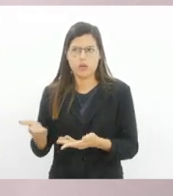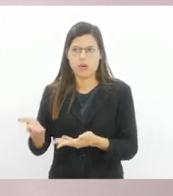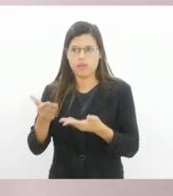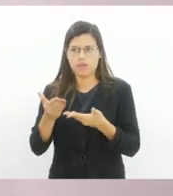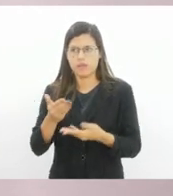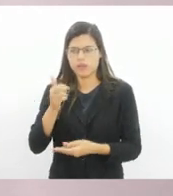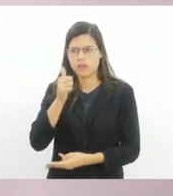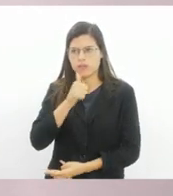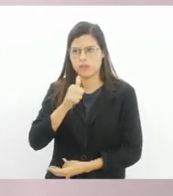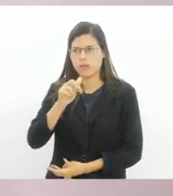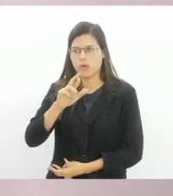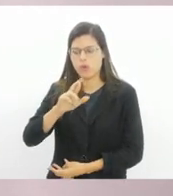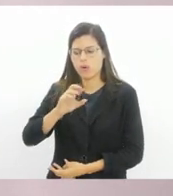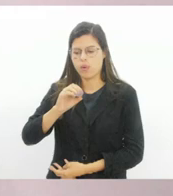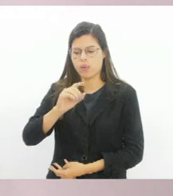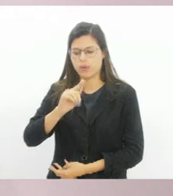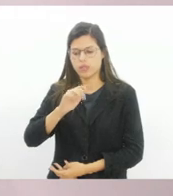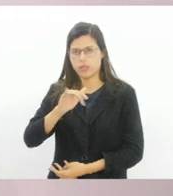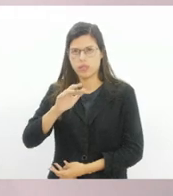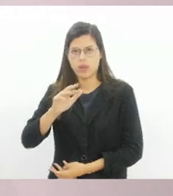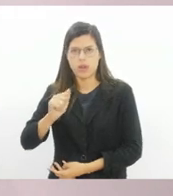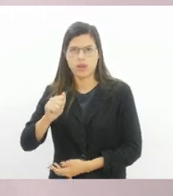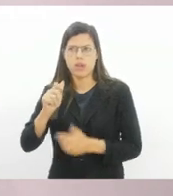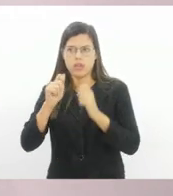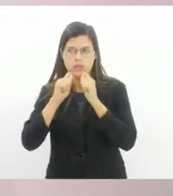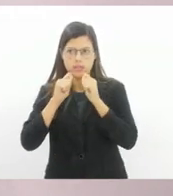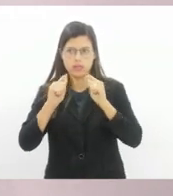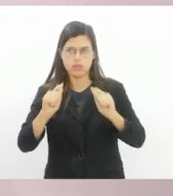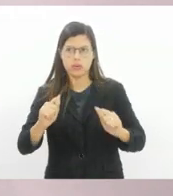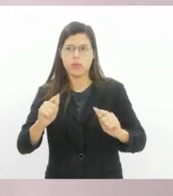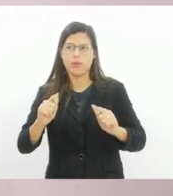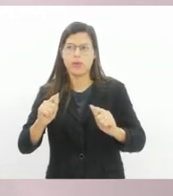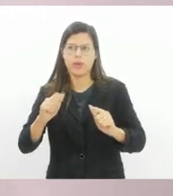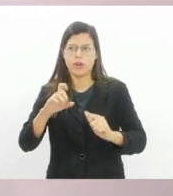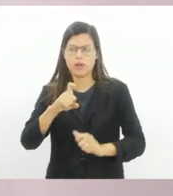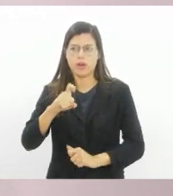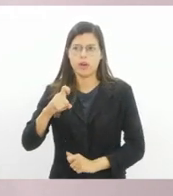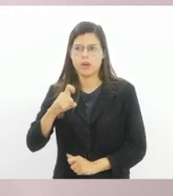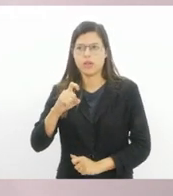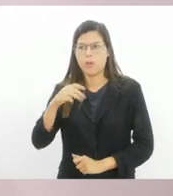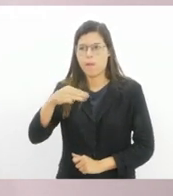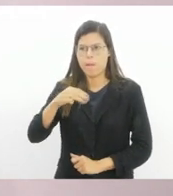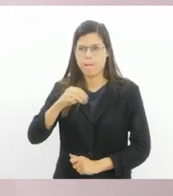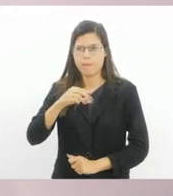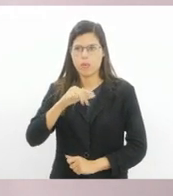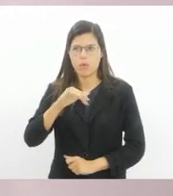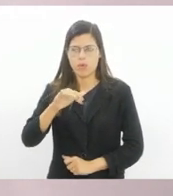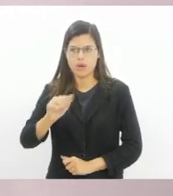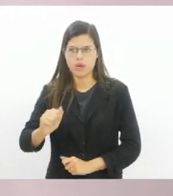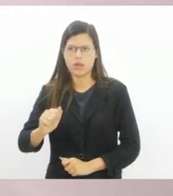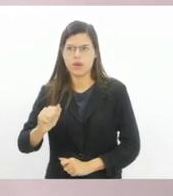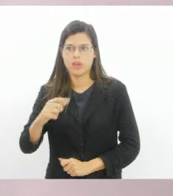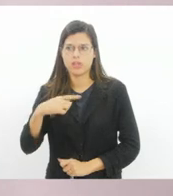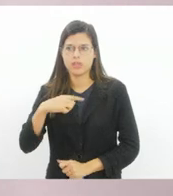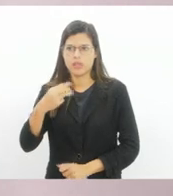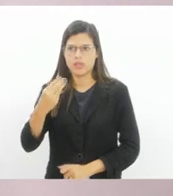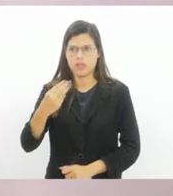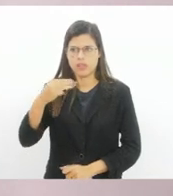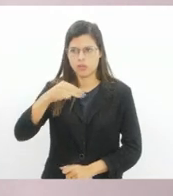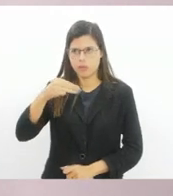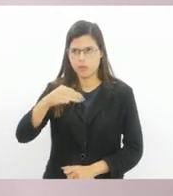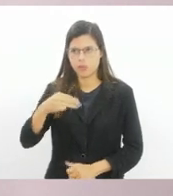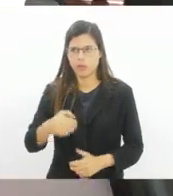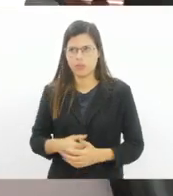senhora Rogéria Peixinho, que é da assessoria da vereadora Mônica Benício, a fazer uso da fala. A senhora dispõe de